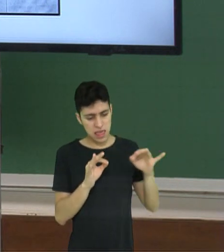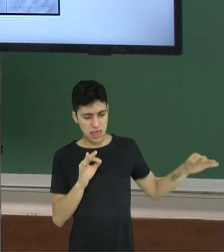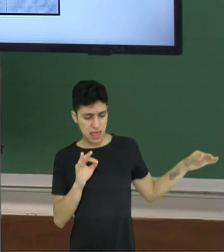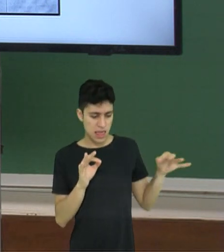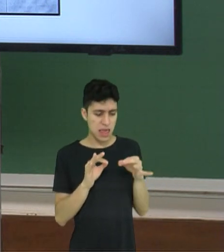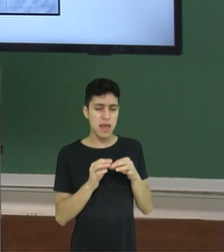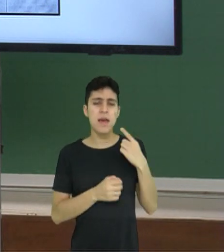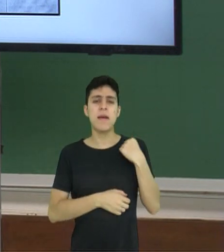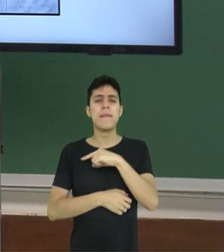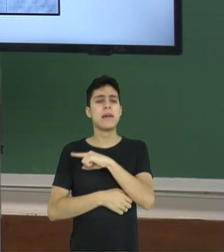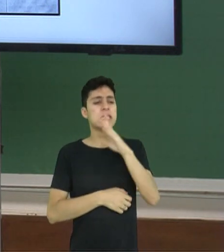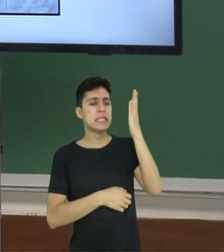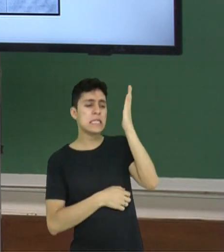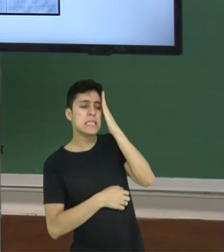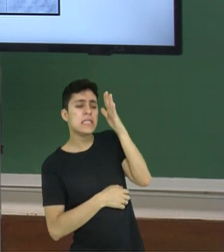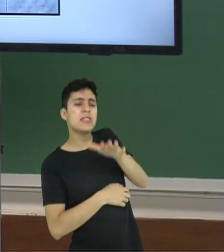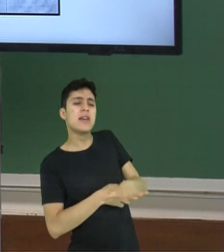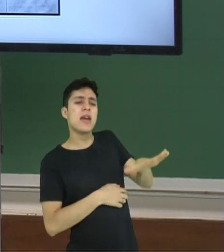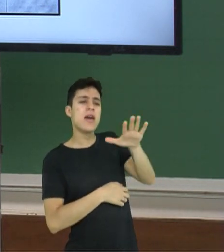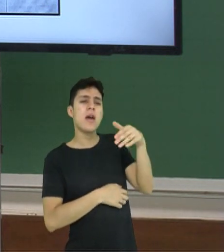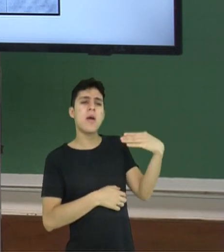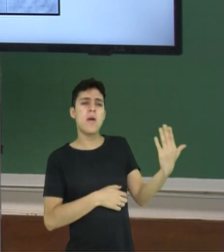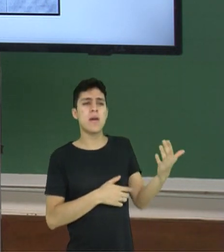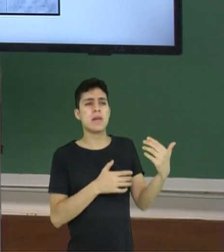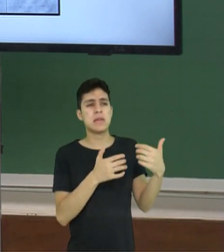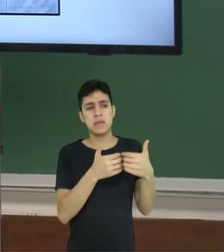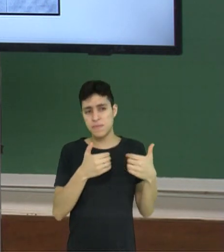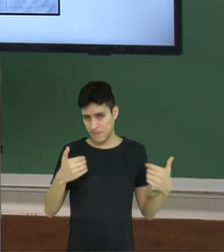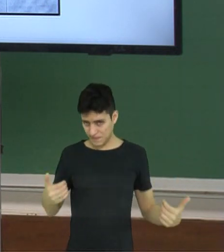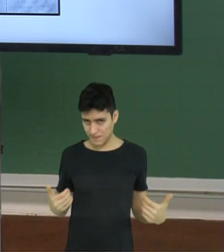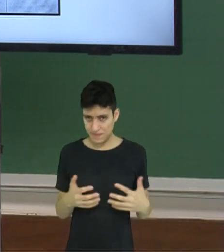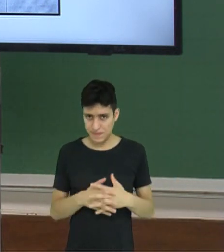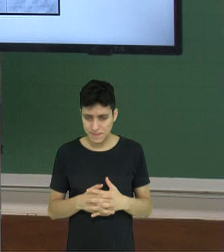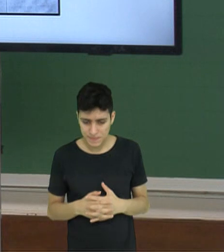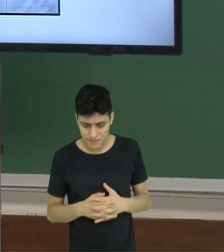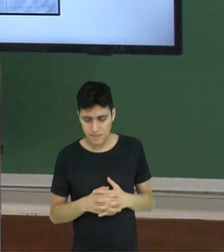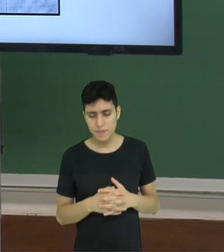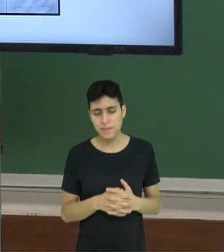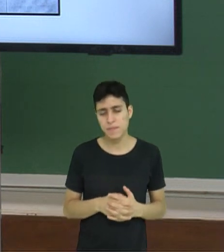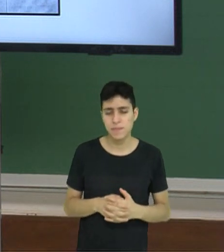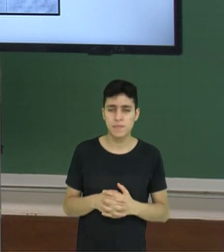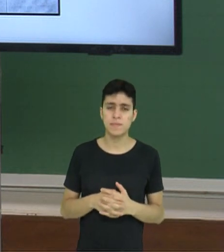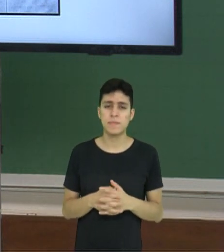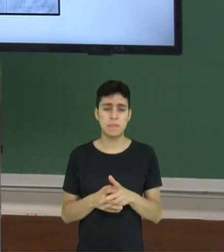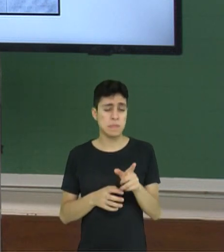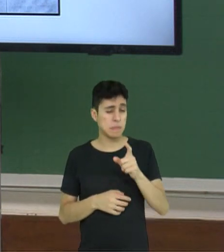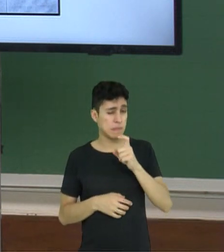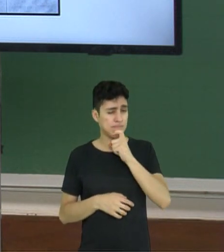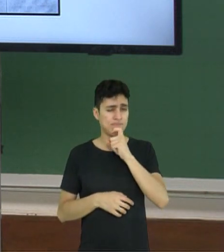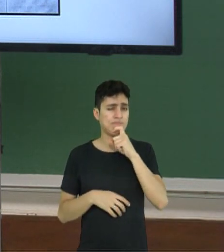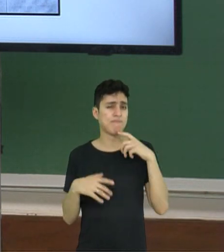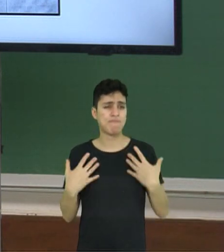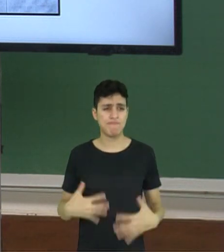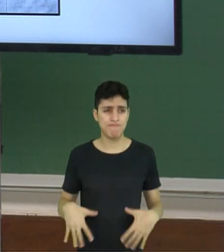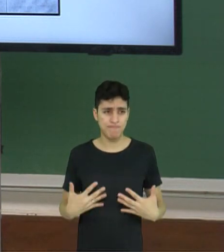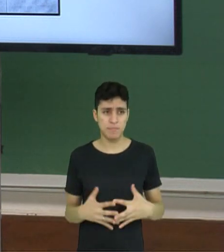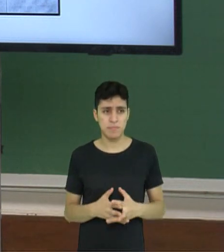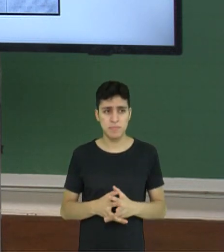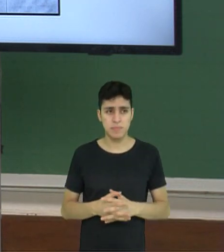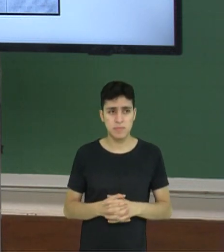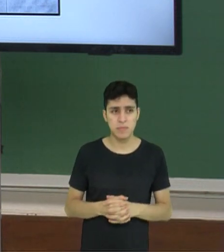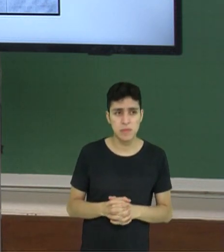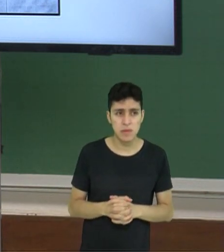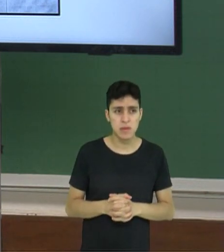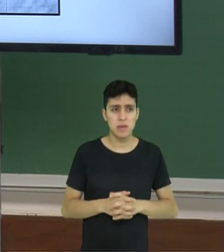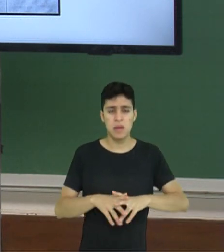uma ideia do que separa as Antártidas, né? Esse relevo congelado. Então, a união de 2